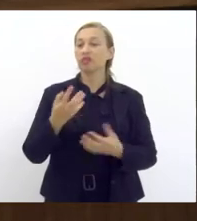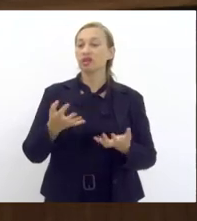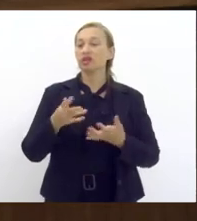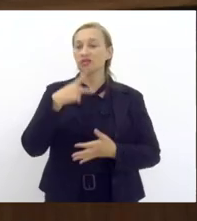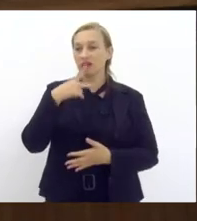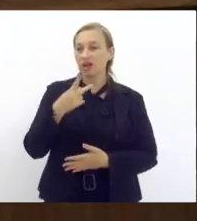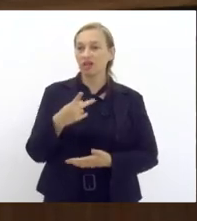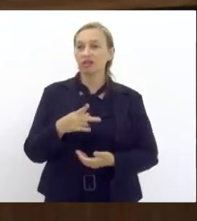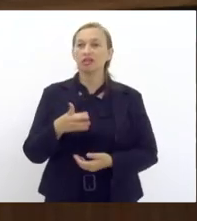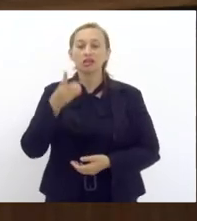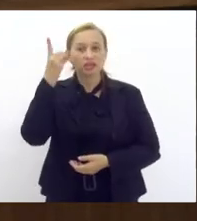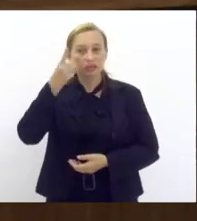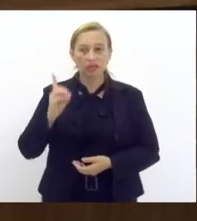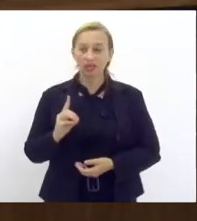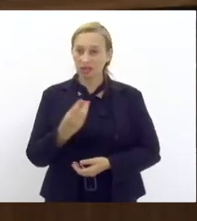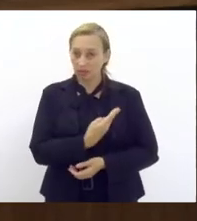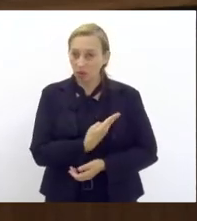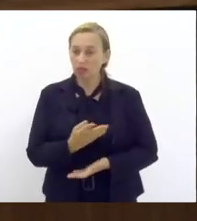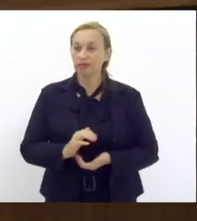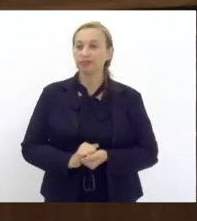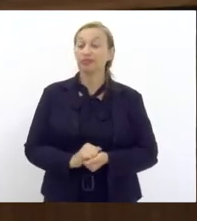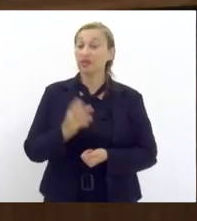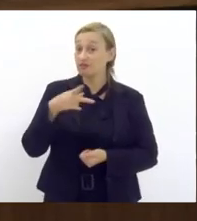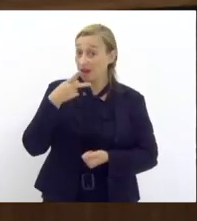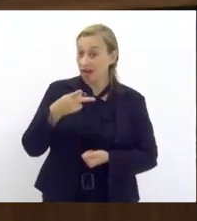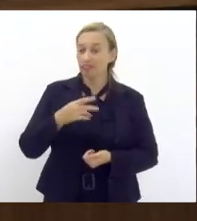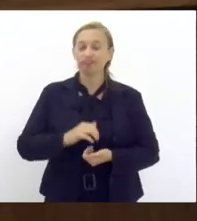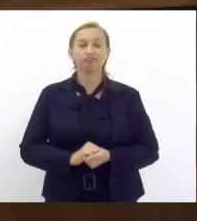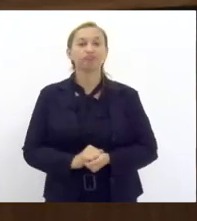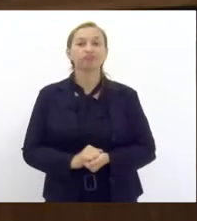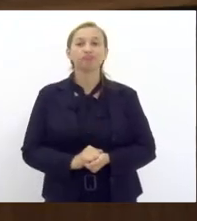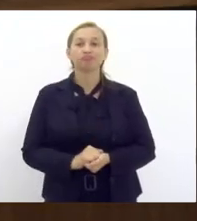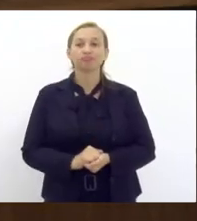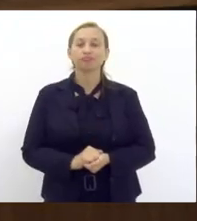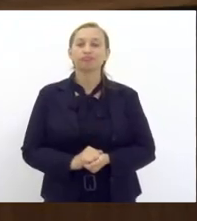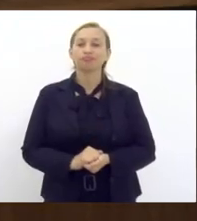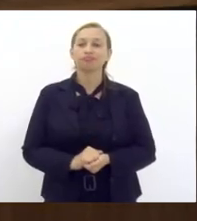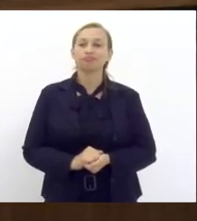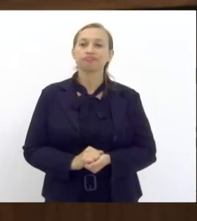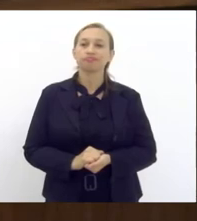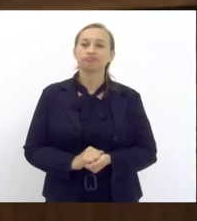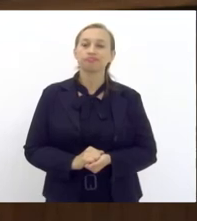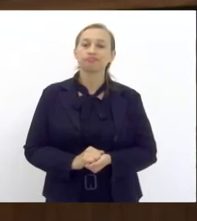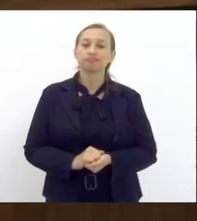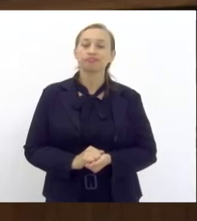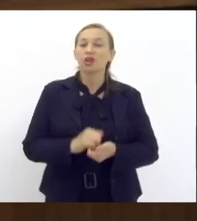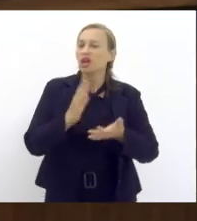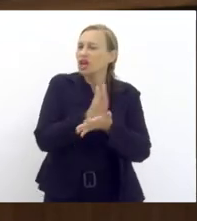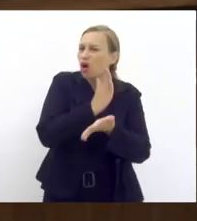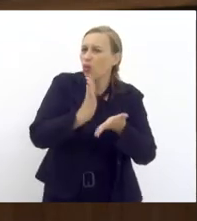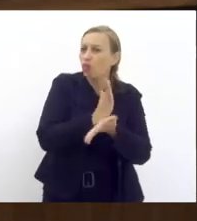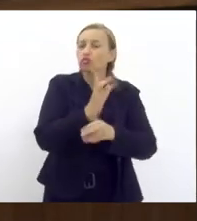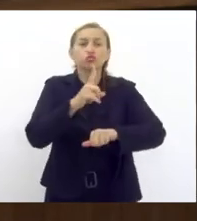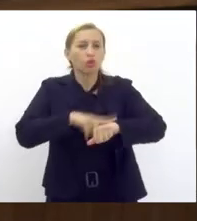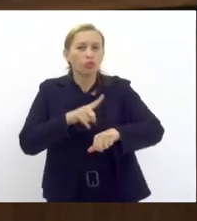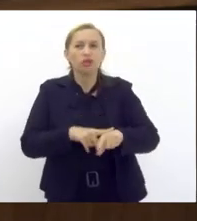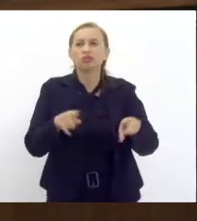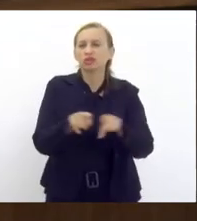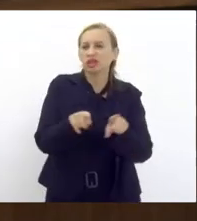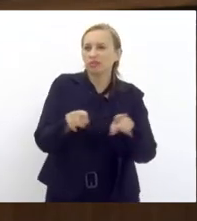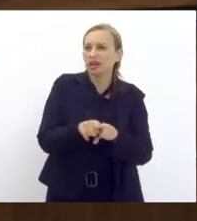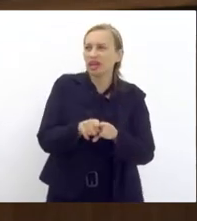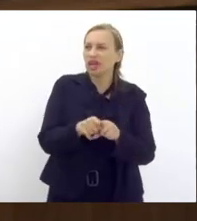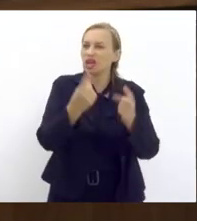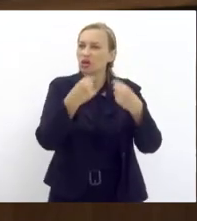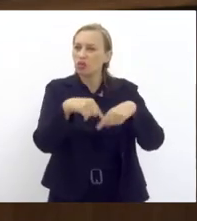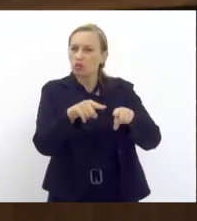momento à deputada Dani Balbi e dizer que, apesar de, em alguns momentos também, divergir e